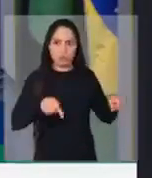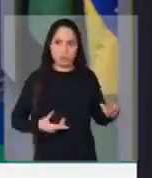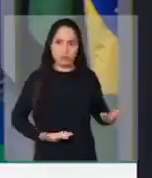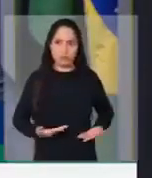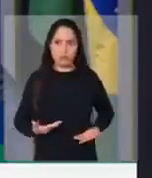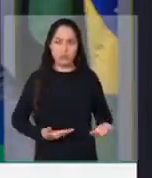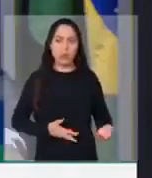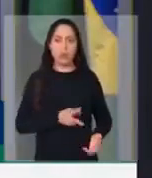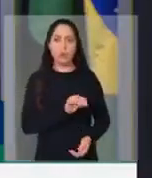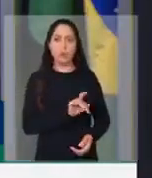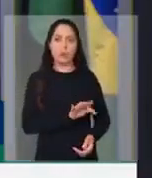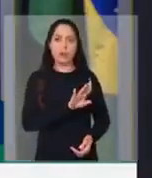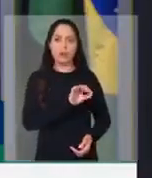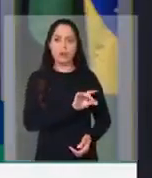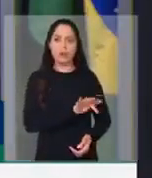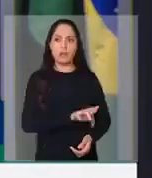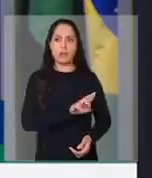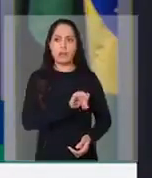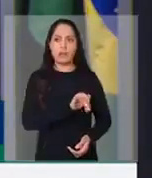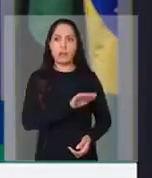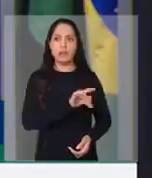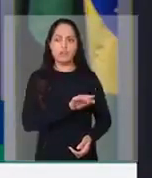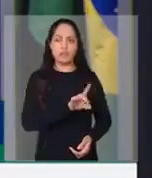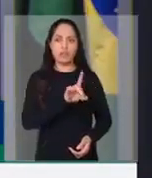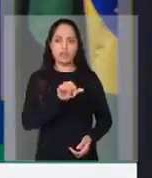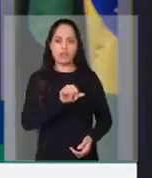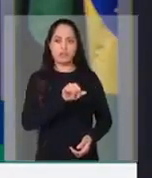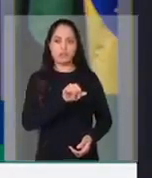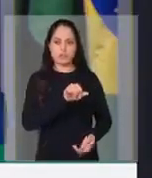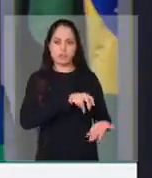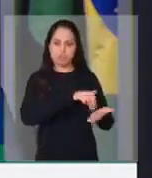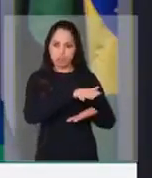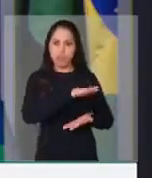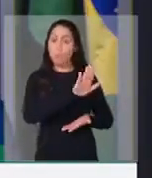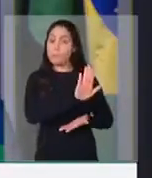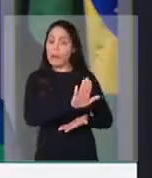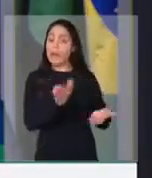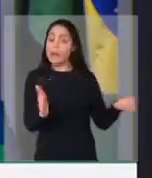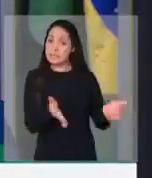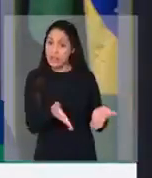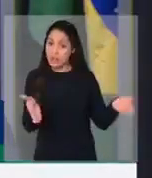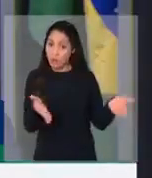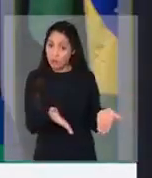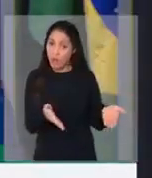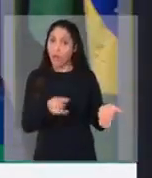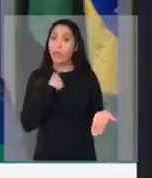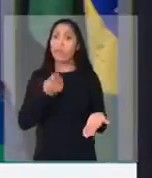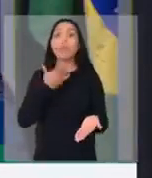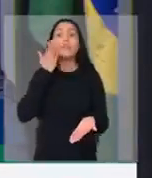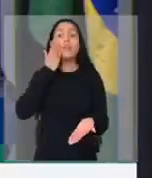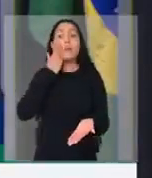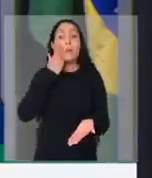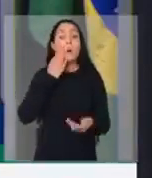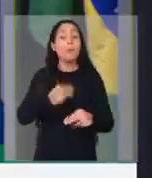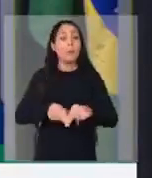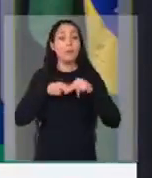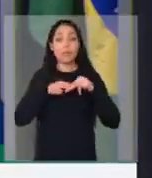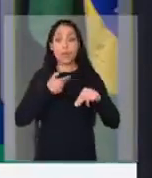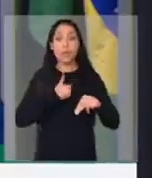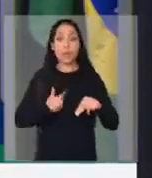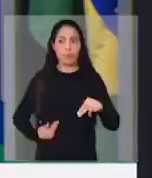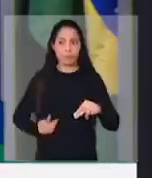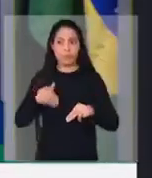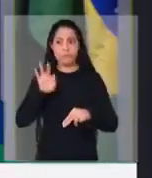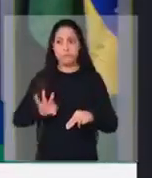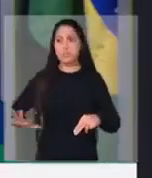Ferreira Dias e queremos que haja coração porque nosso governo não compactua com a corrupção mas